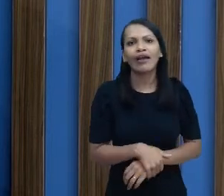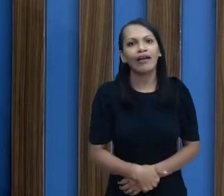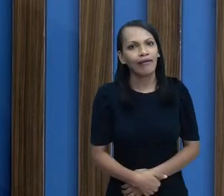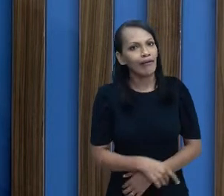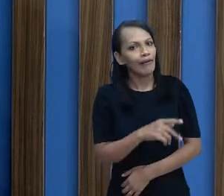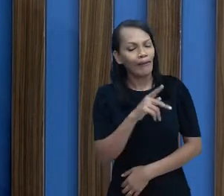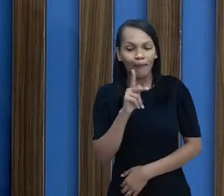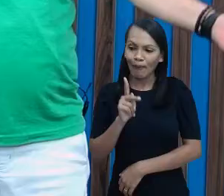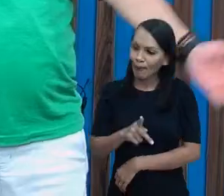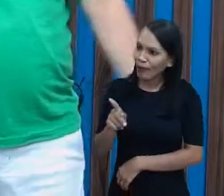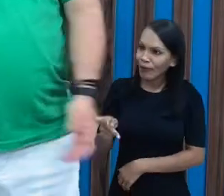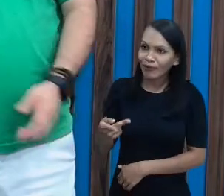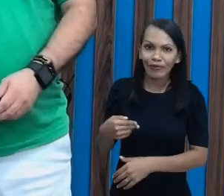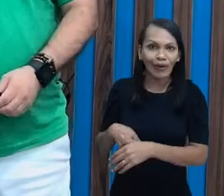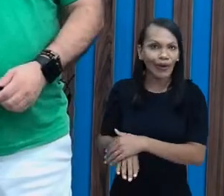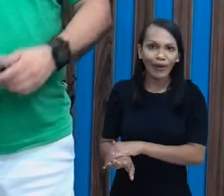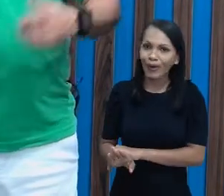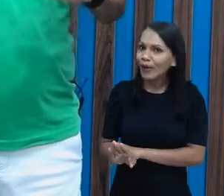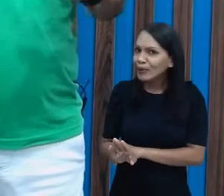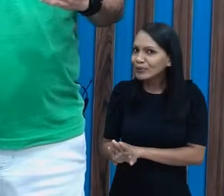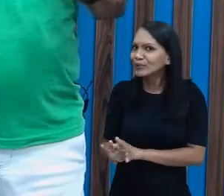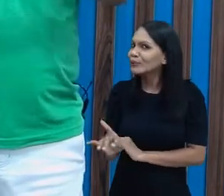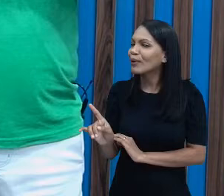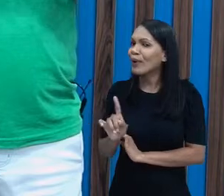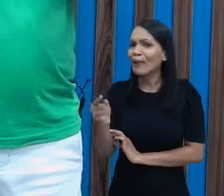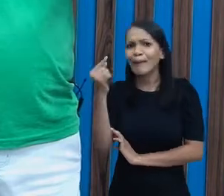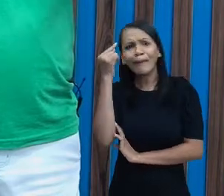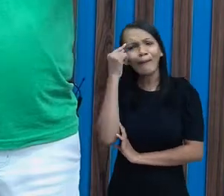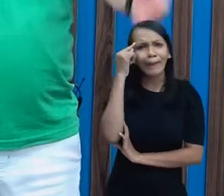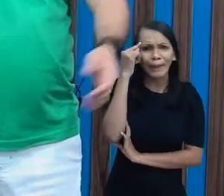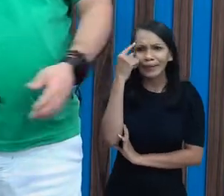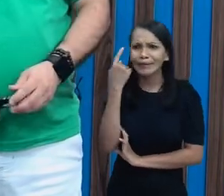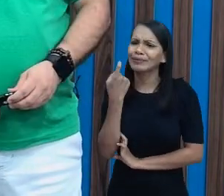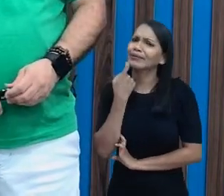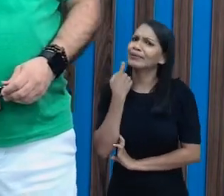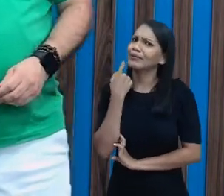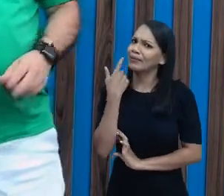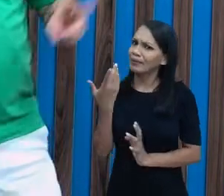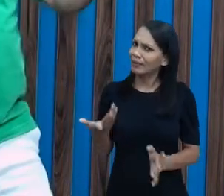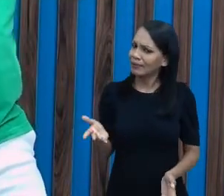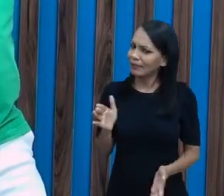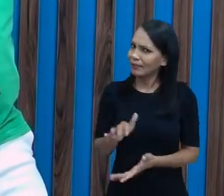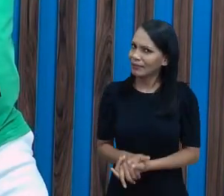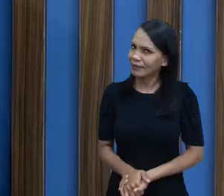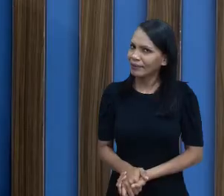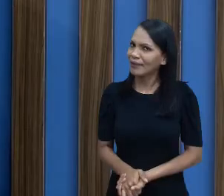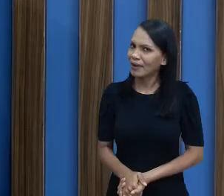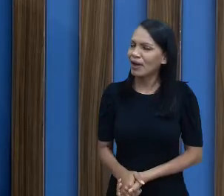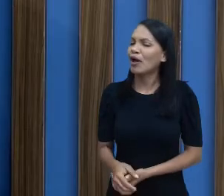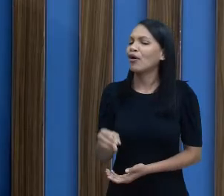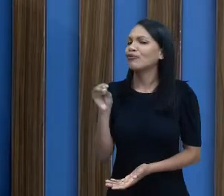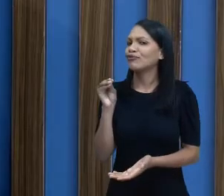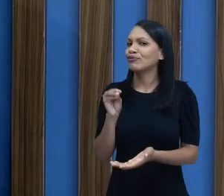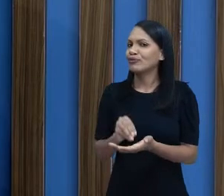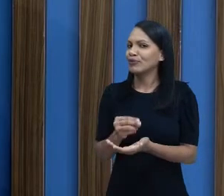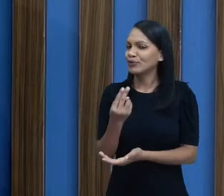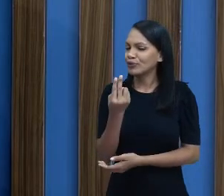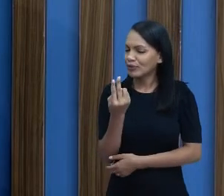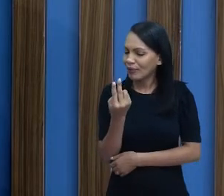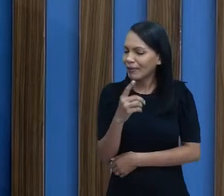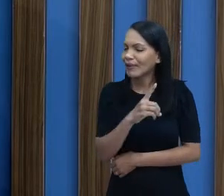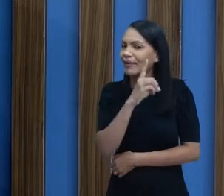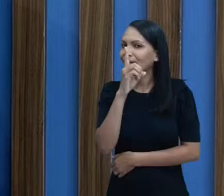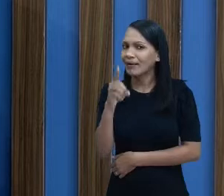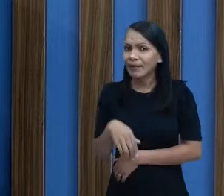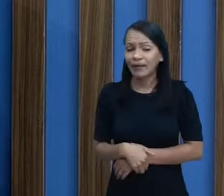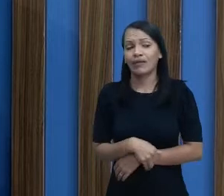que não se acostumou direitinho, já está pensando que é sexta-feira para ir mais porque, 2 meu dias. Amigo, vou dizer, mais 2 dias. Vou dizer uma coisa a você,